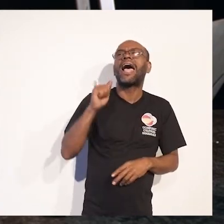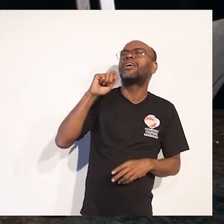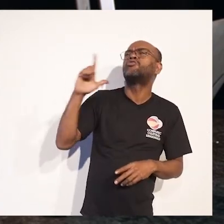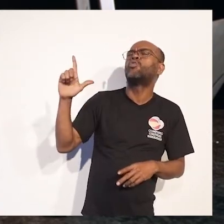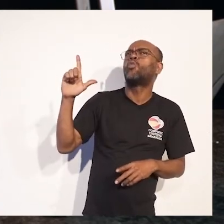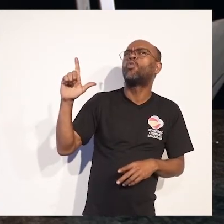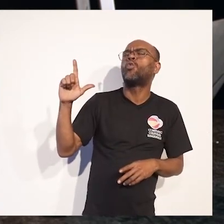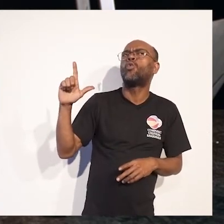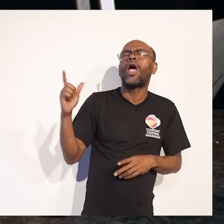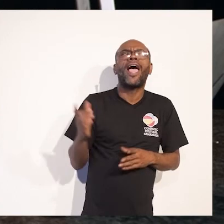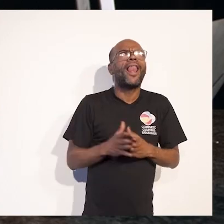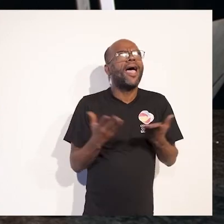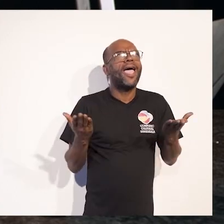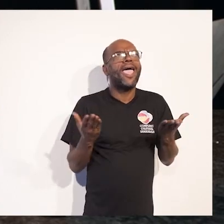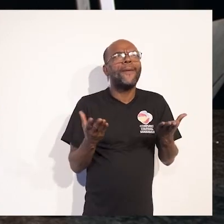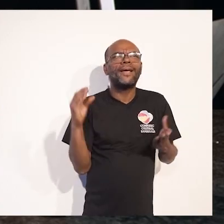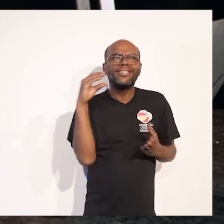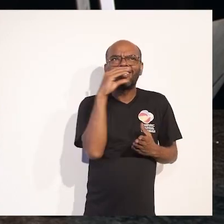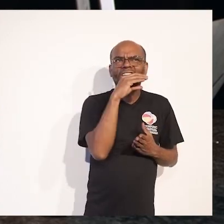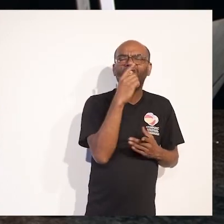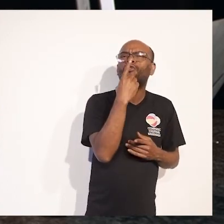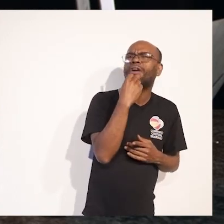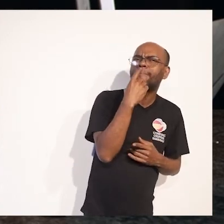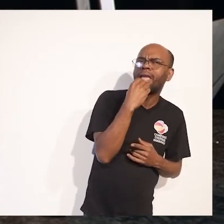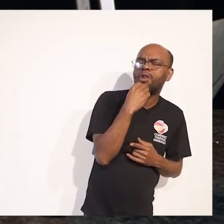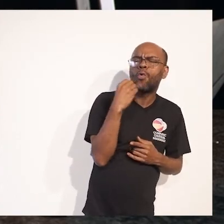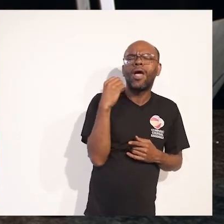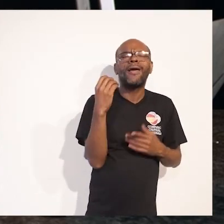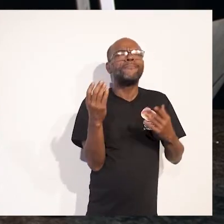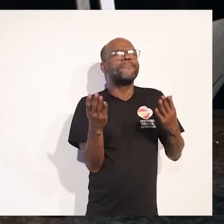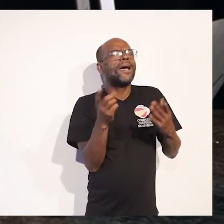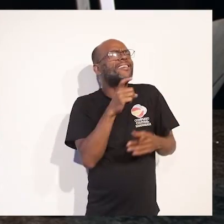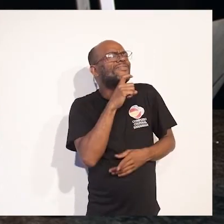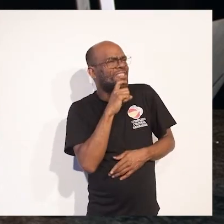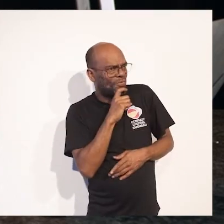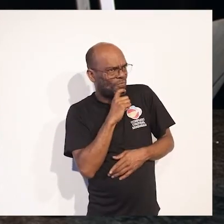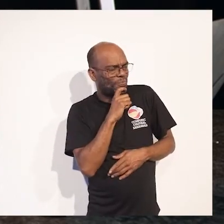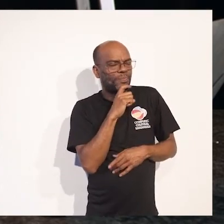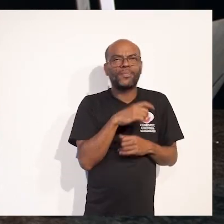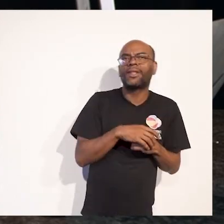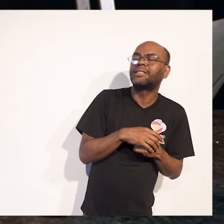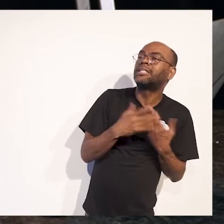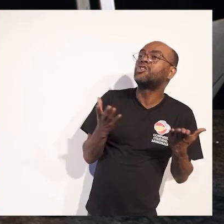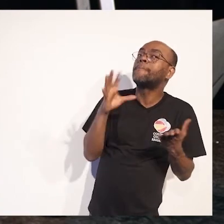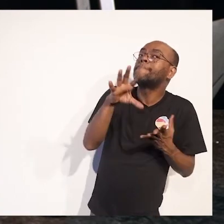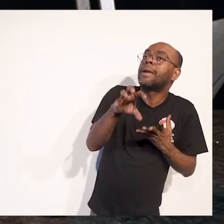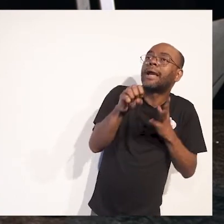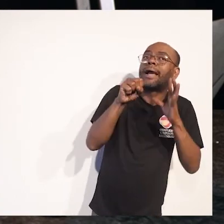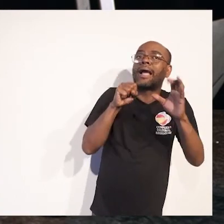é mais quente, e a cor vermelha, ela é mais fria. E se a gente pegar